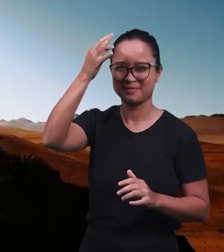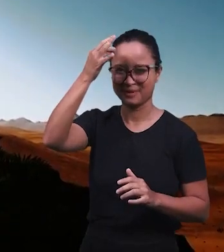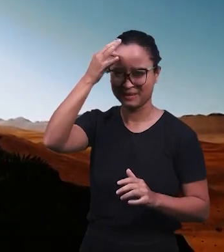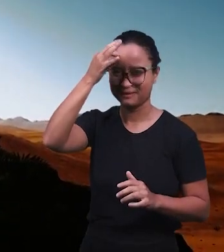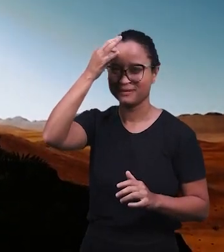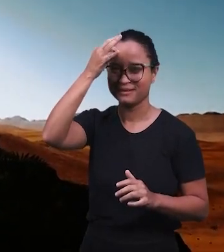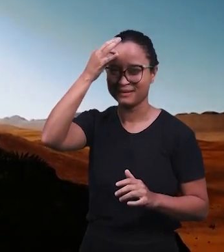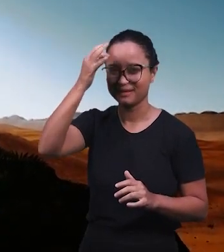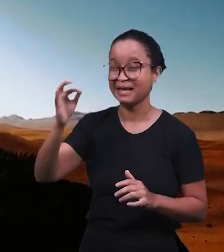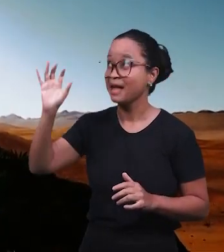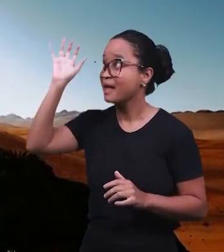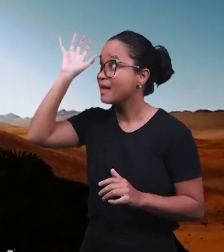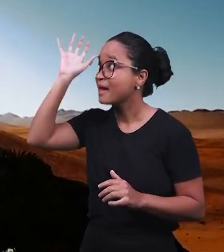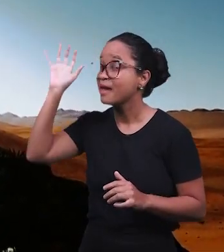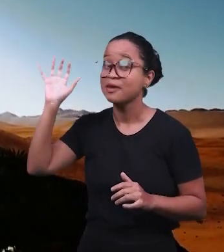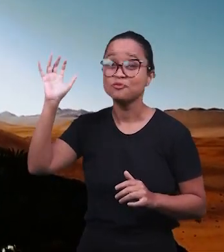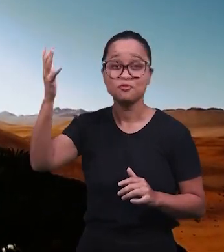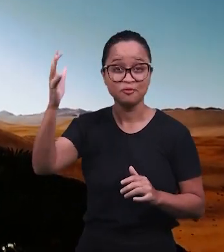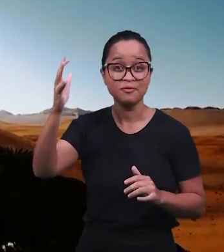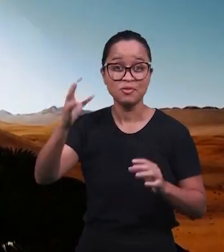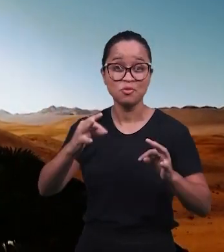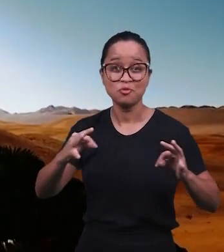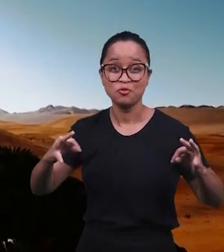Ele dá a